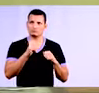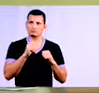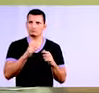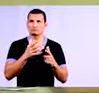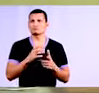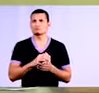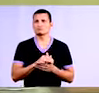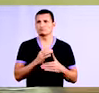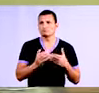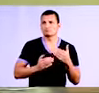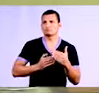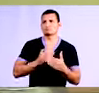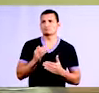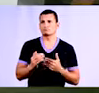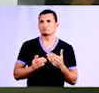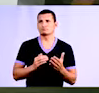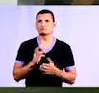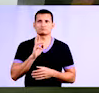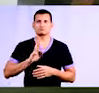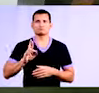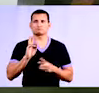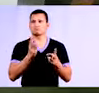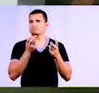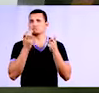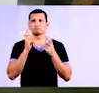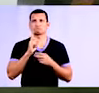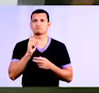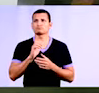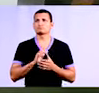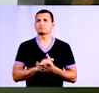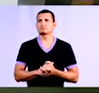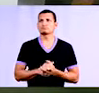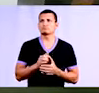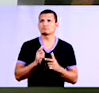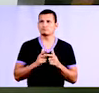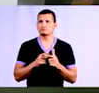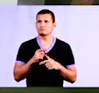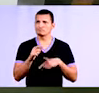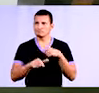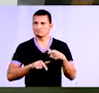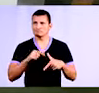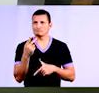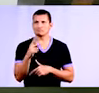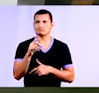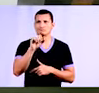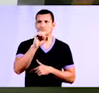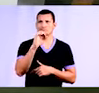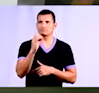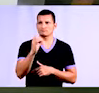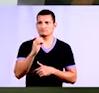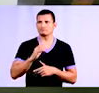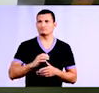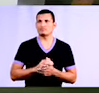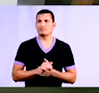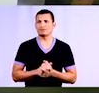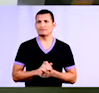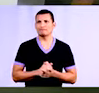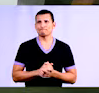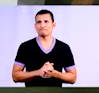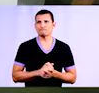vou executar. E o usuário nem percebe isso, né, professor? Não percebe, porque isso é trabalho do isso é um trabalho do sistema operacional que